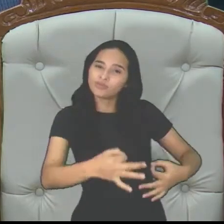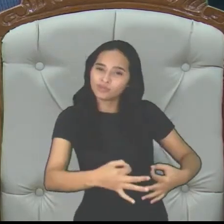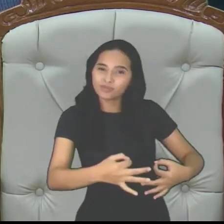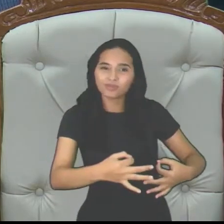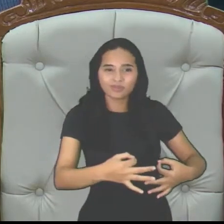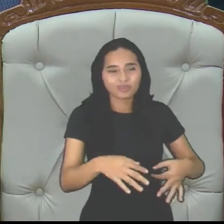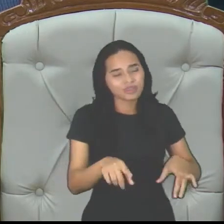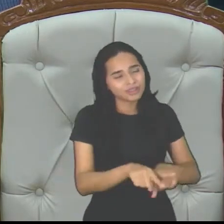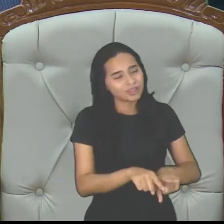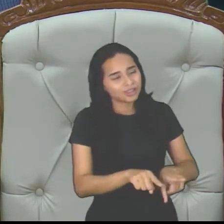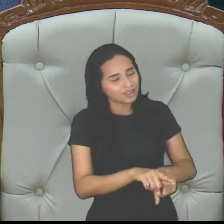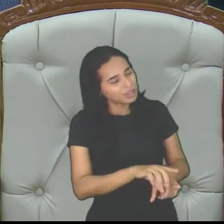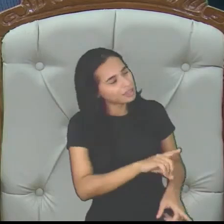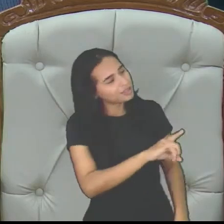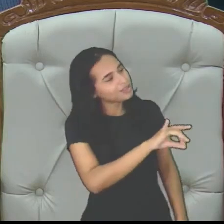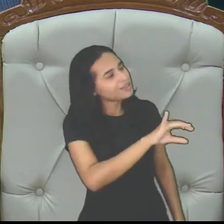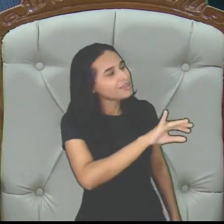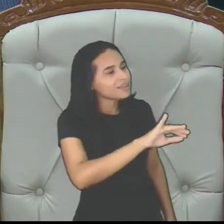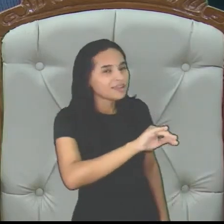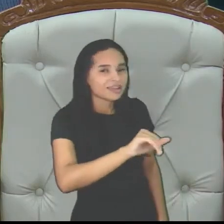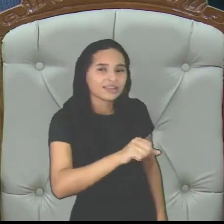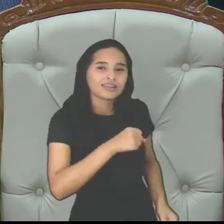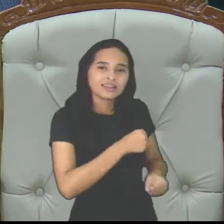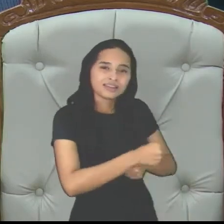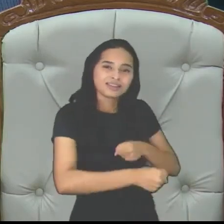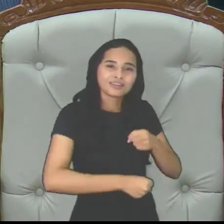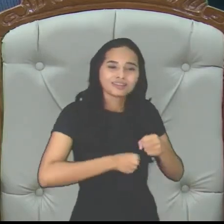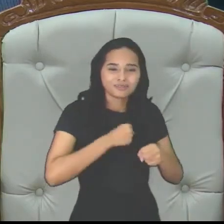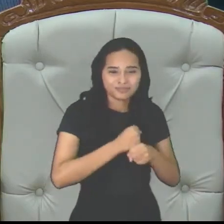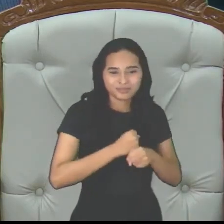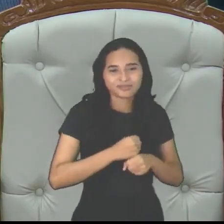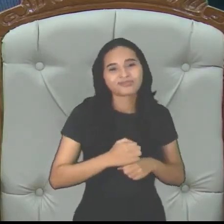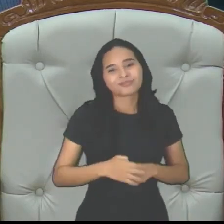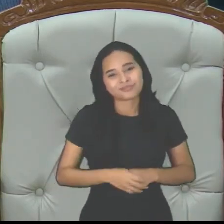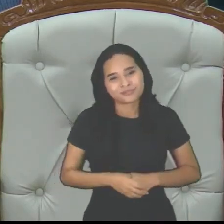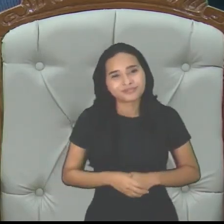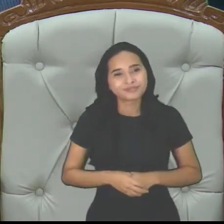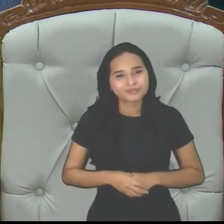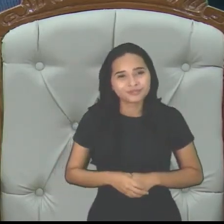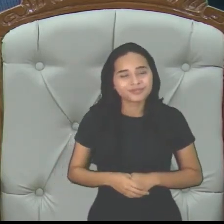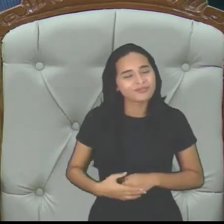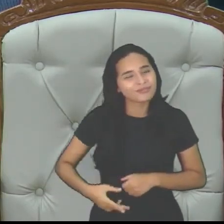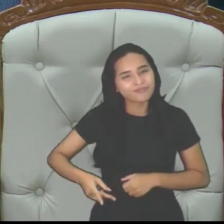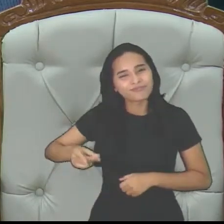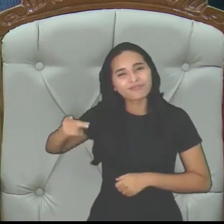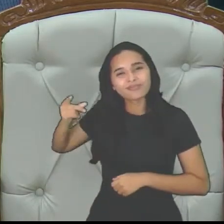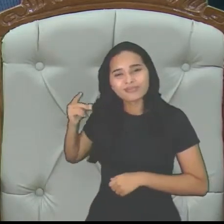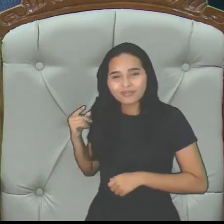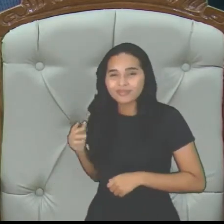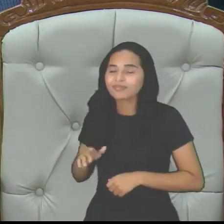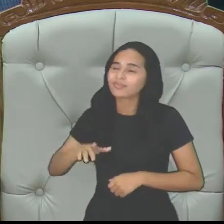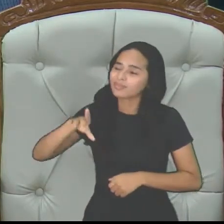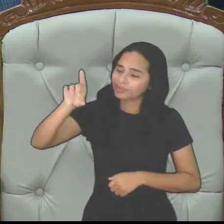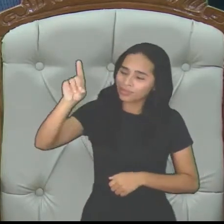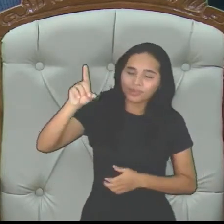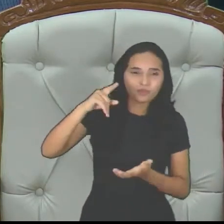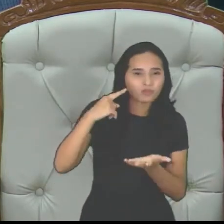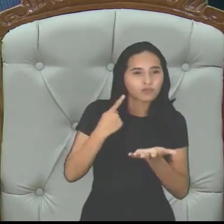para dias e anos, irmãos. Desde o princípio, Deus